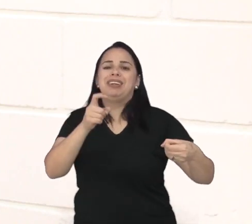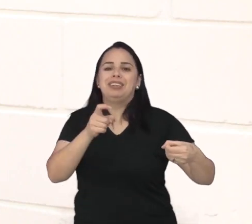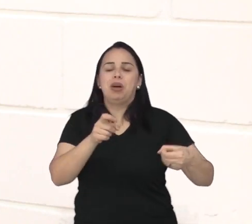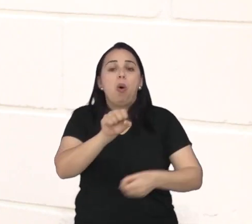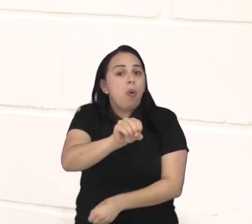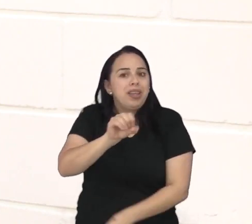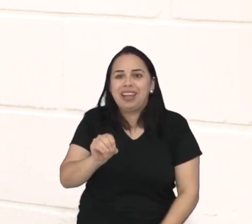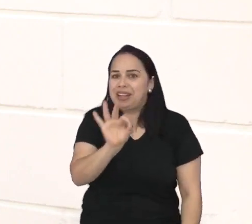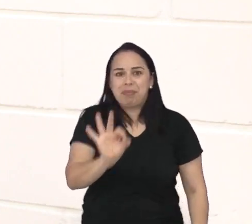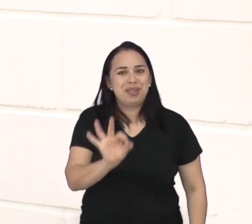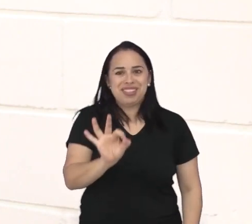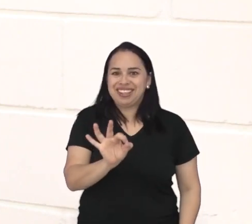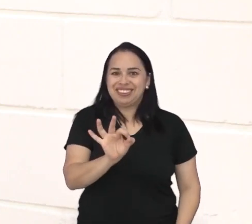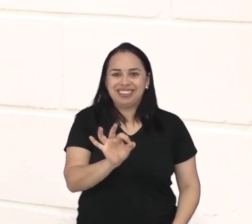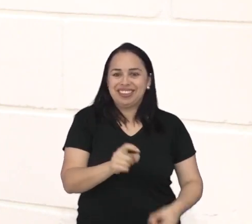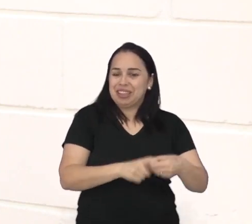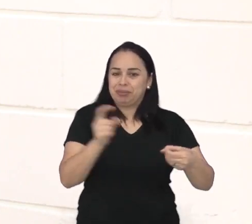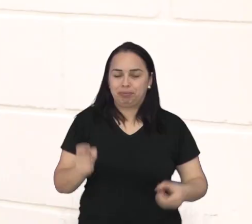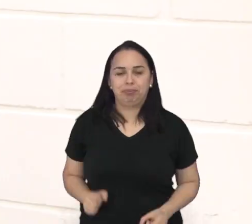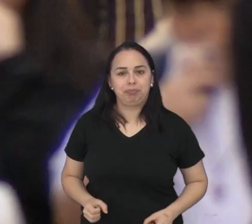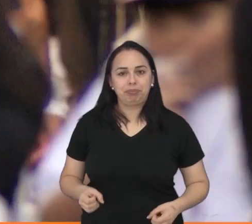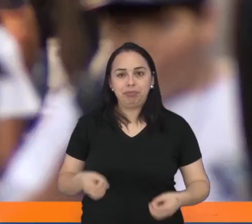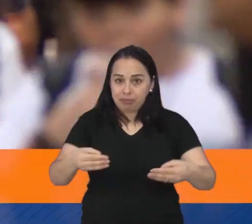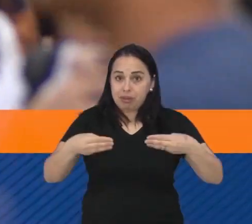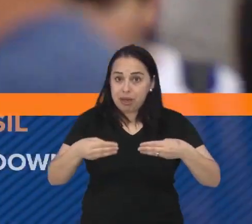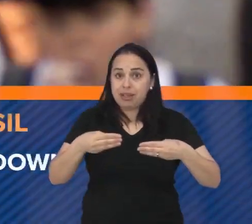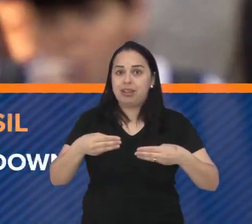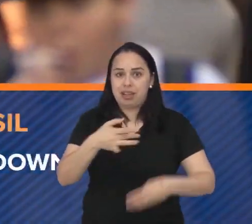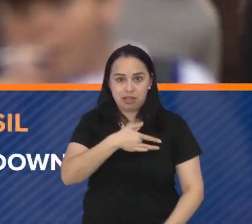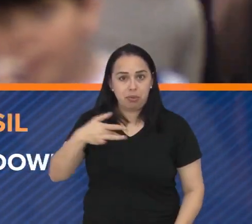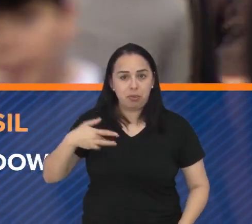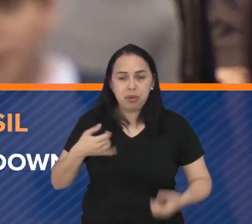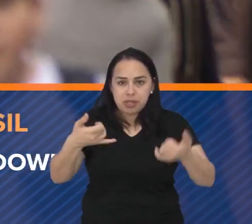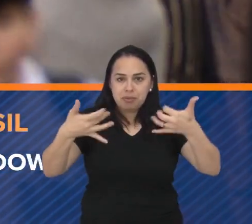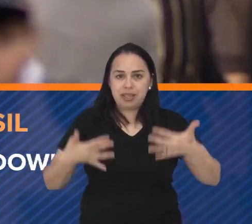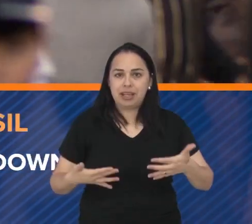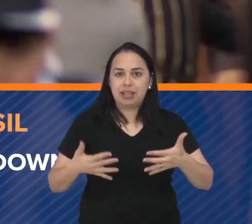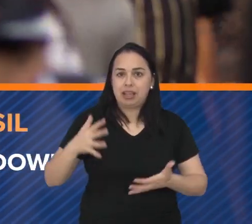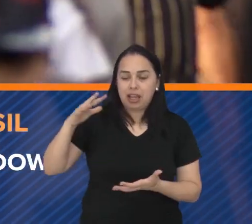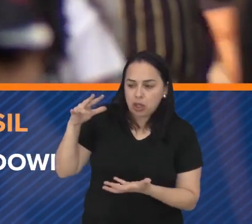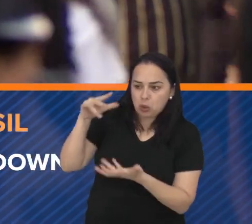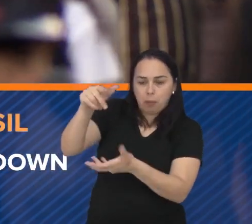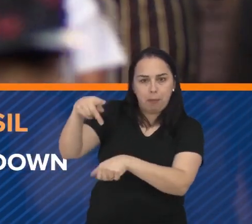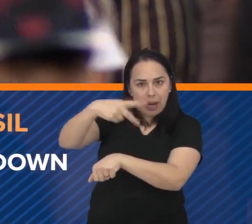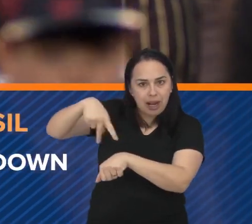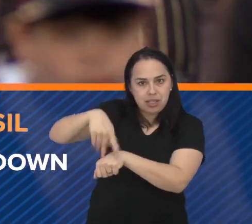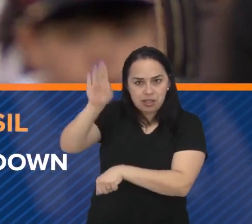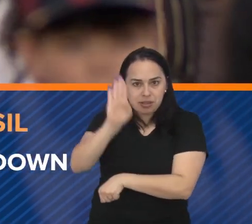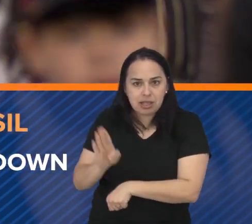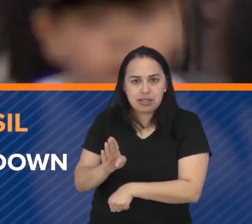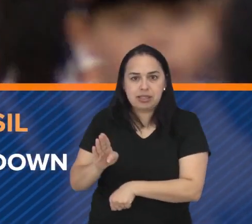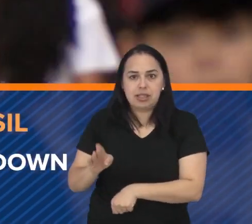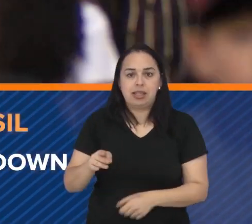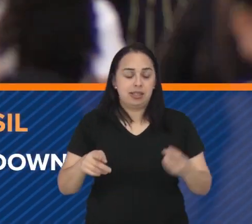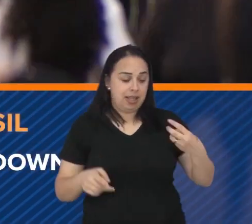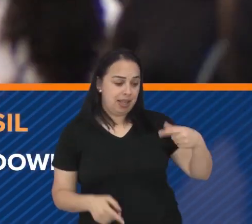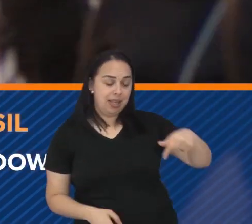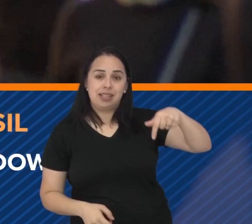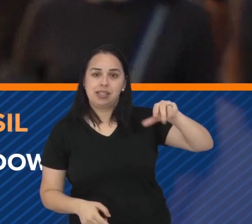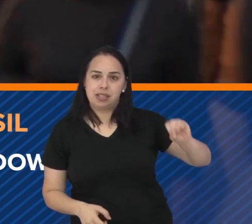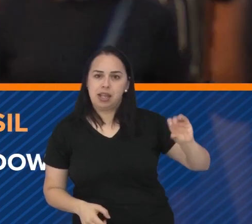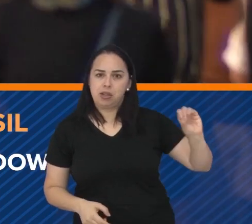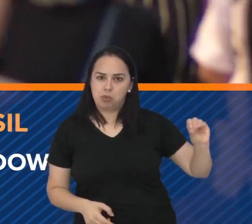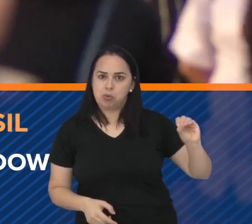independentes. Eu digo que eles são 80% independentes. O Ministério da Saúde estima que no Brasil, a cada 700